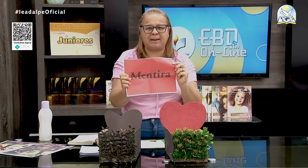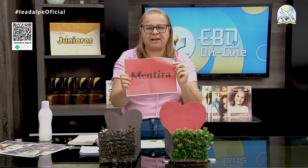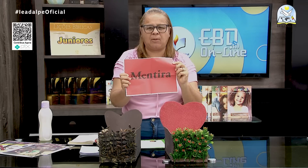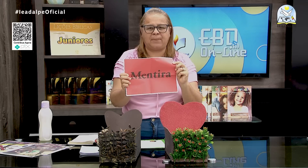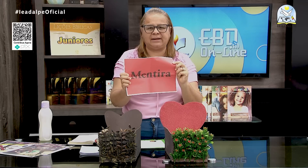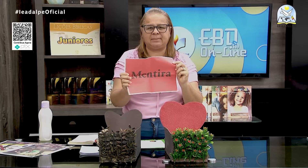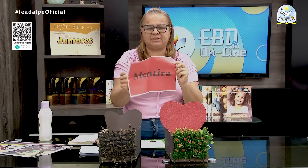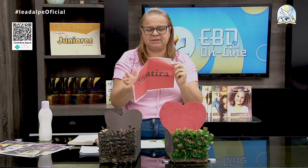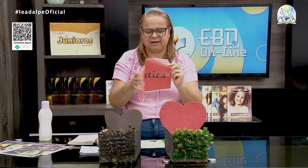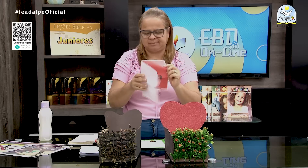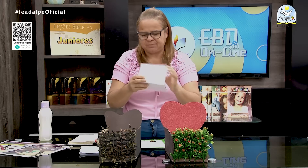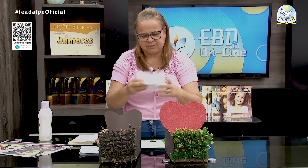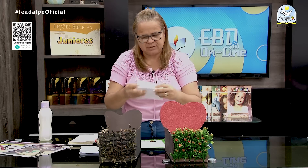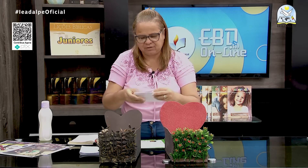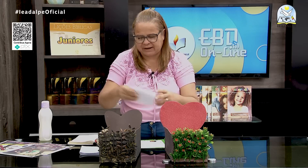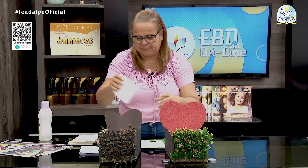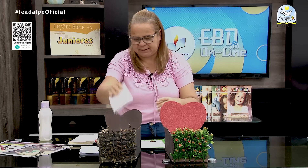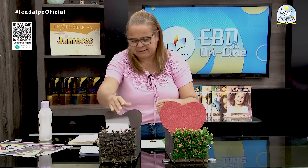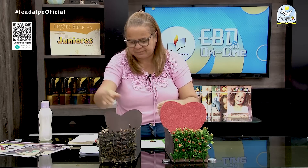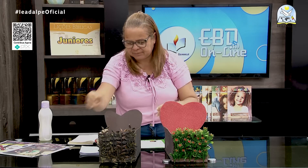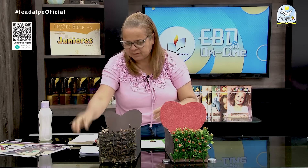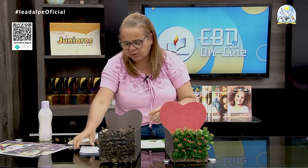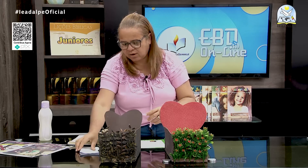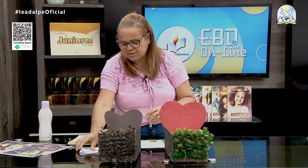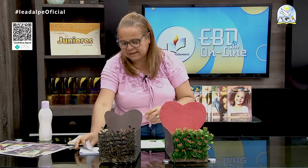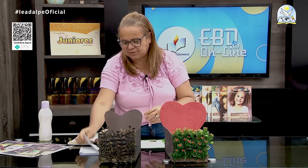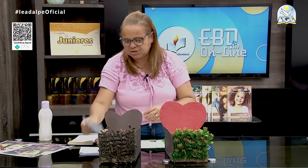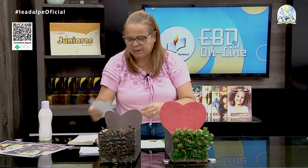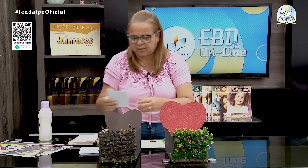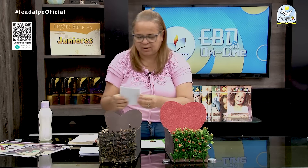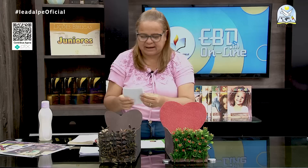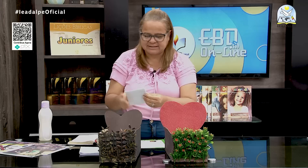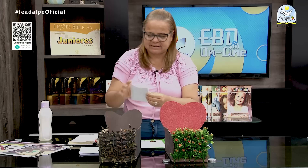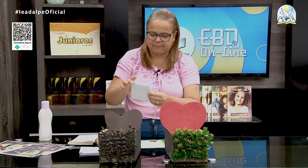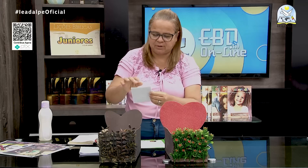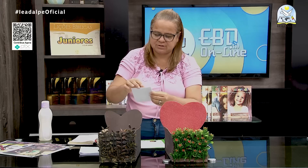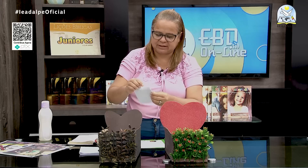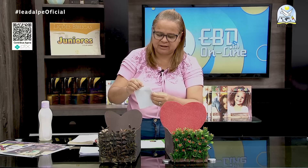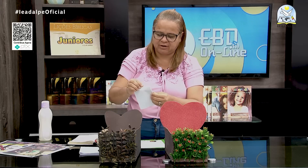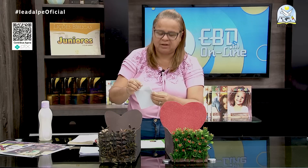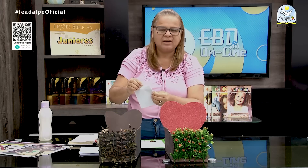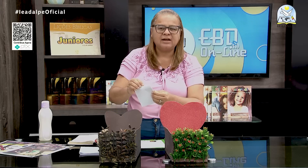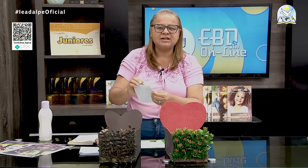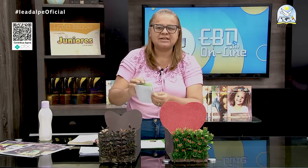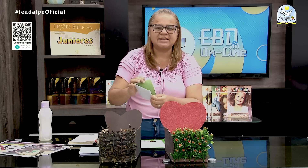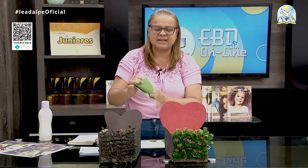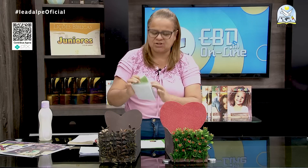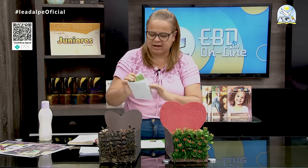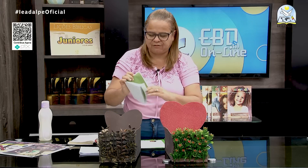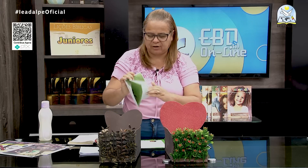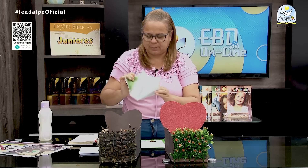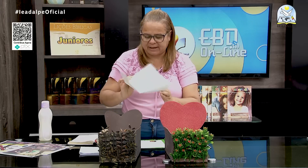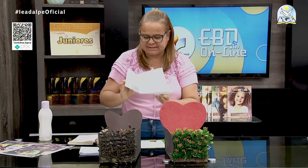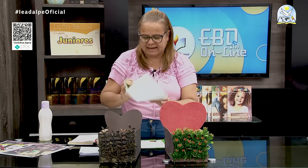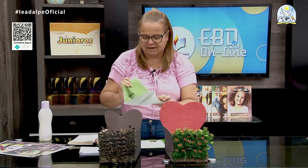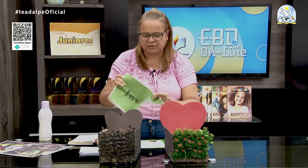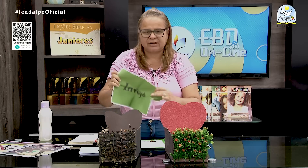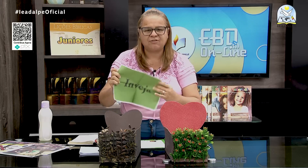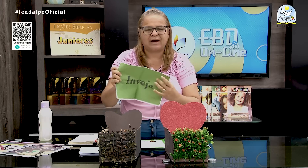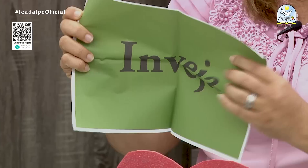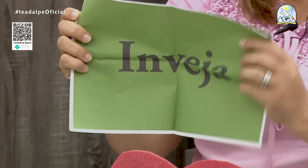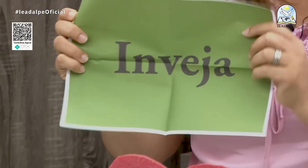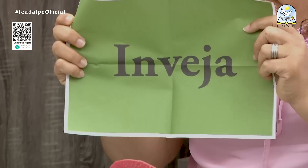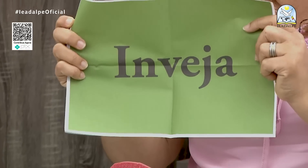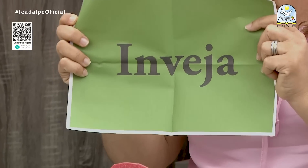sabe que o diabo ele é o pai da mentira não vale a pena os alunos para colocar esse depósito aqui ó e esquecer e jogar fora porque essa